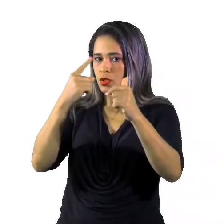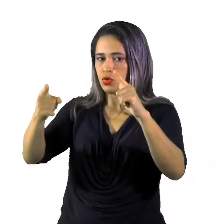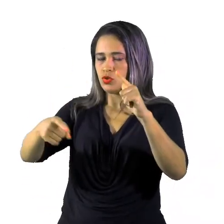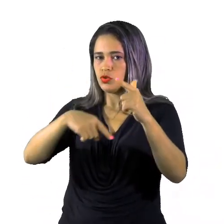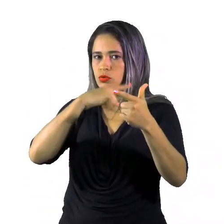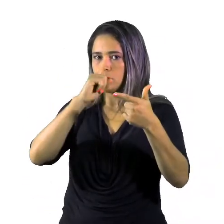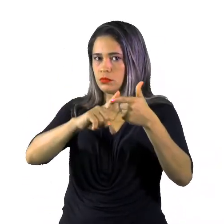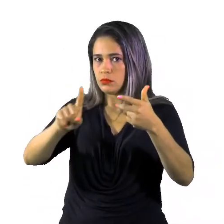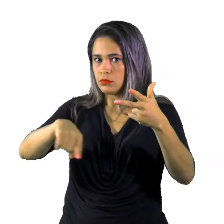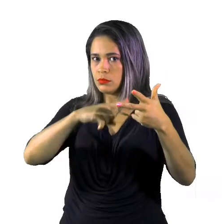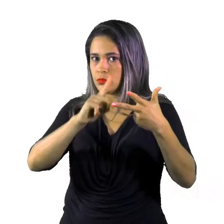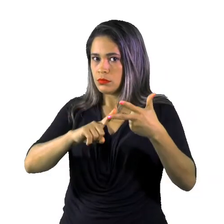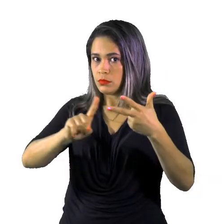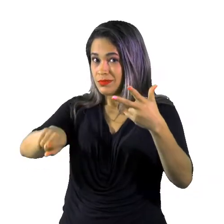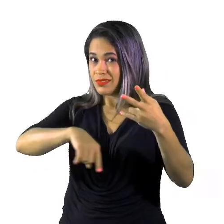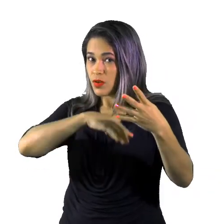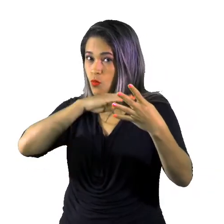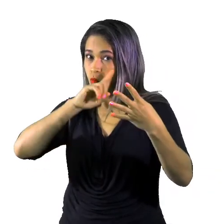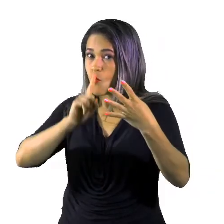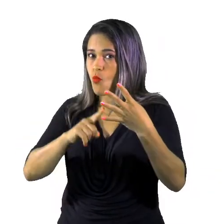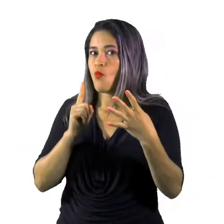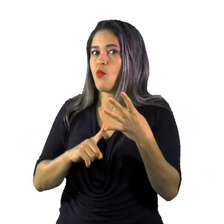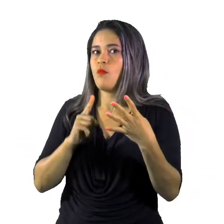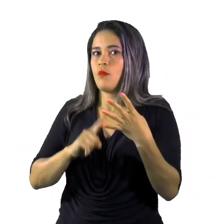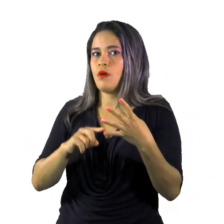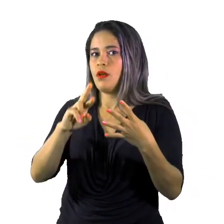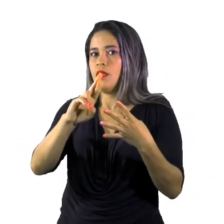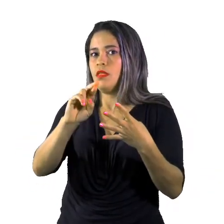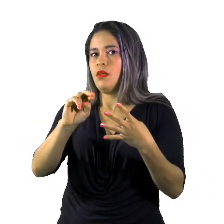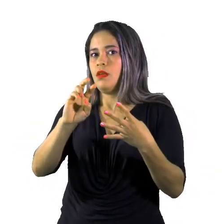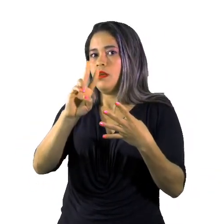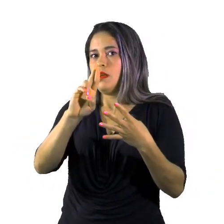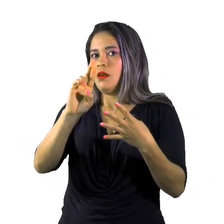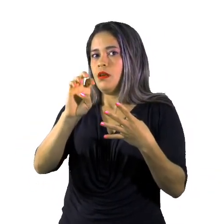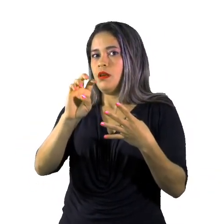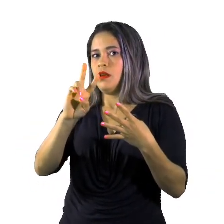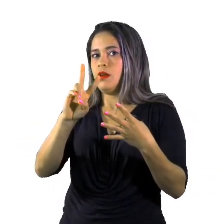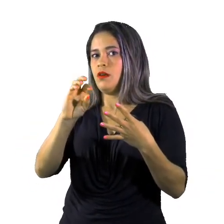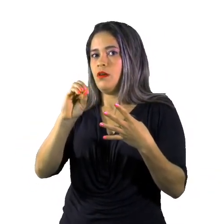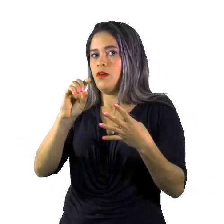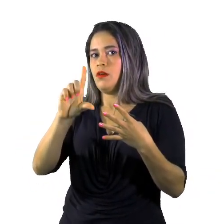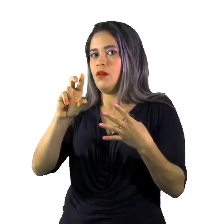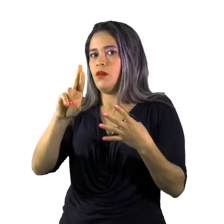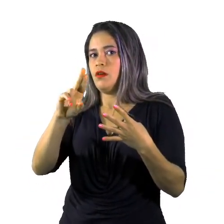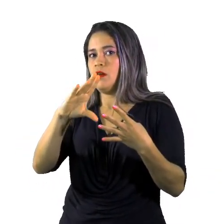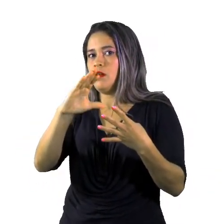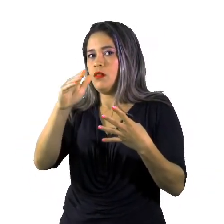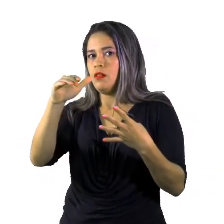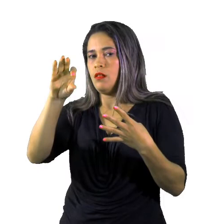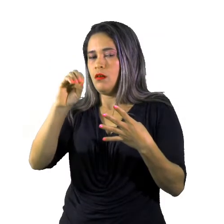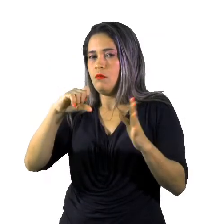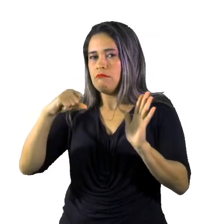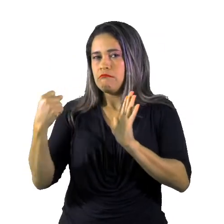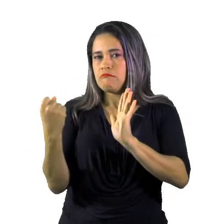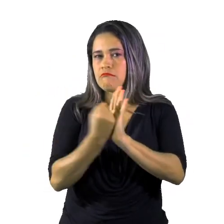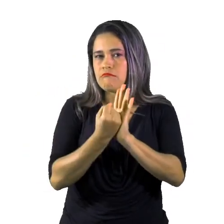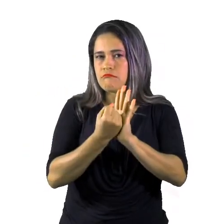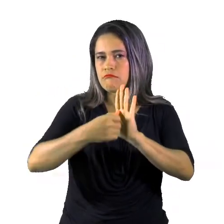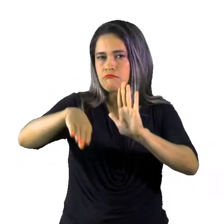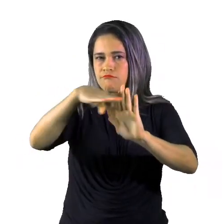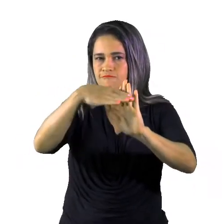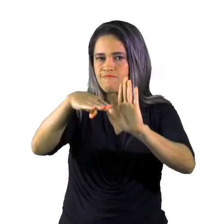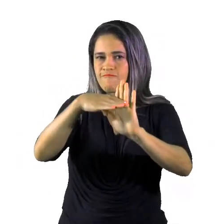a terceira e a quarta revolução industrial, tá? Todas essas marcadas a partir de períodos e a partir